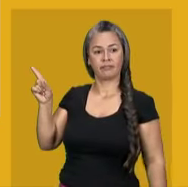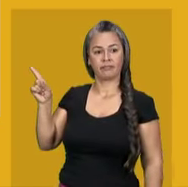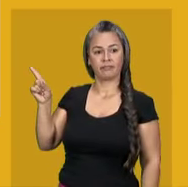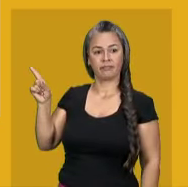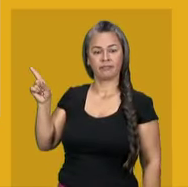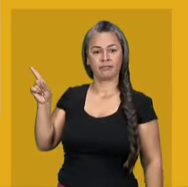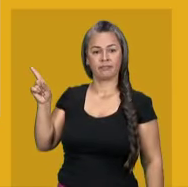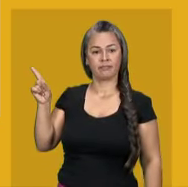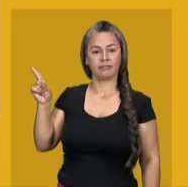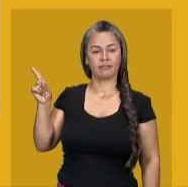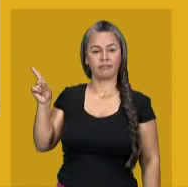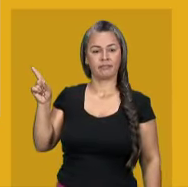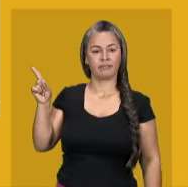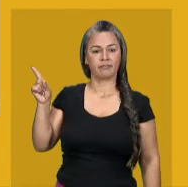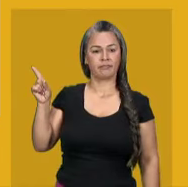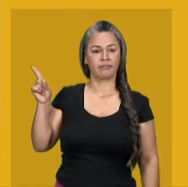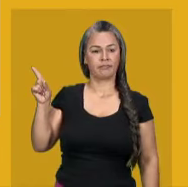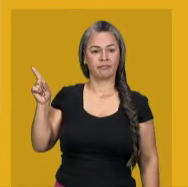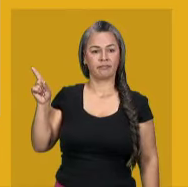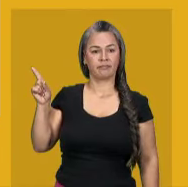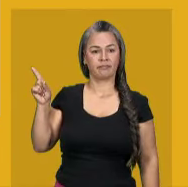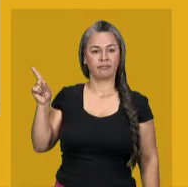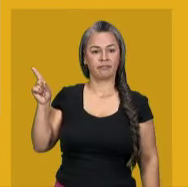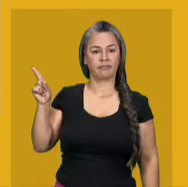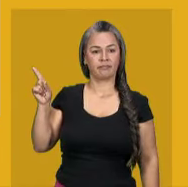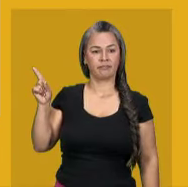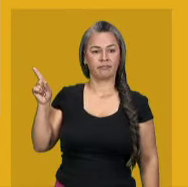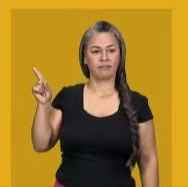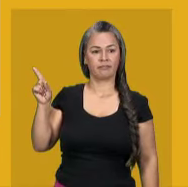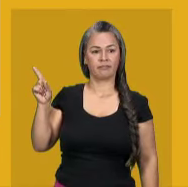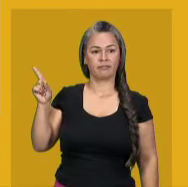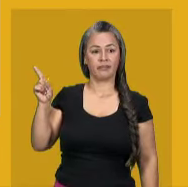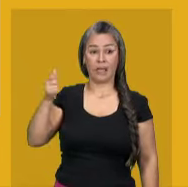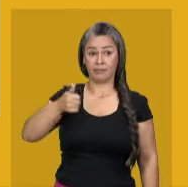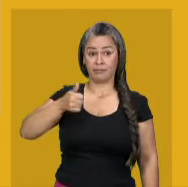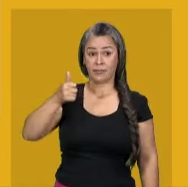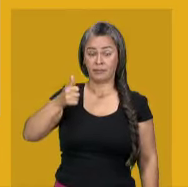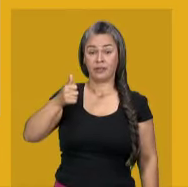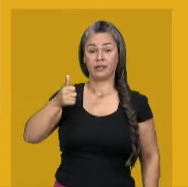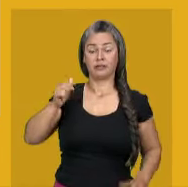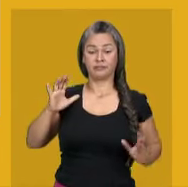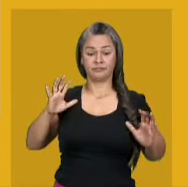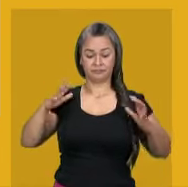cintura pélvica. Então, a cintura escapular